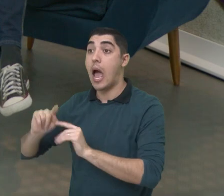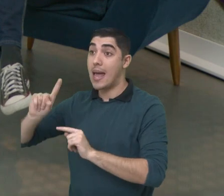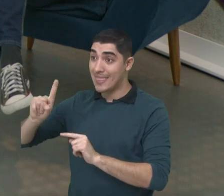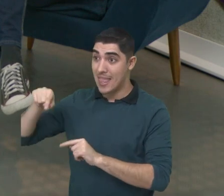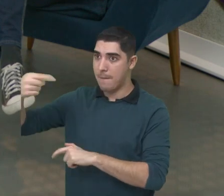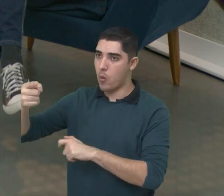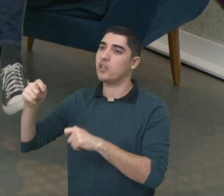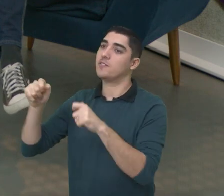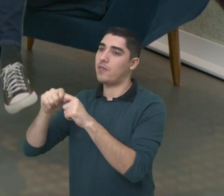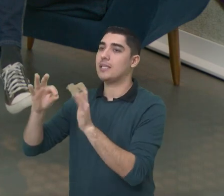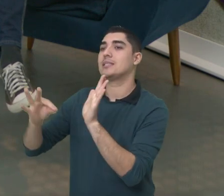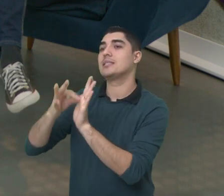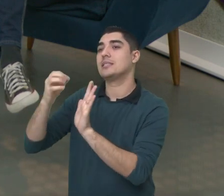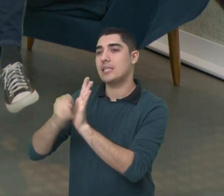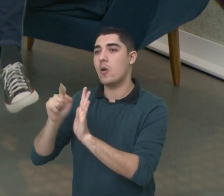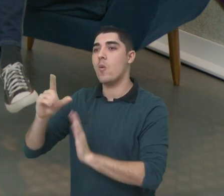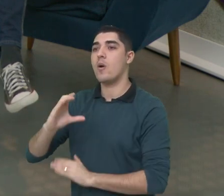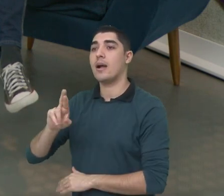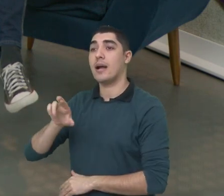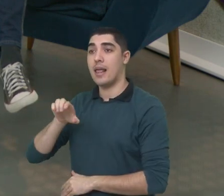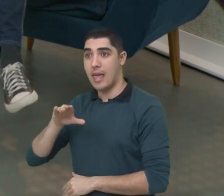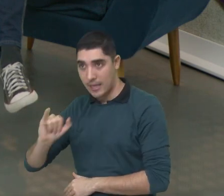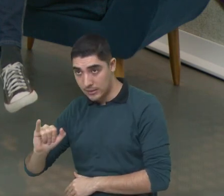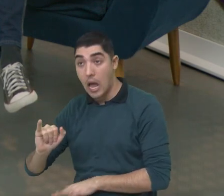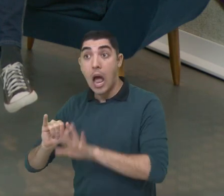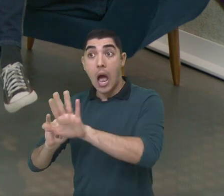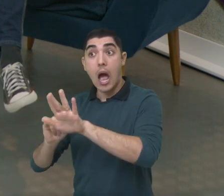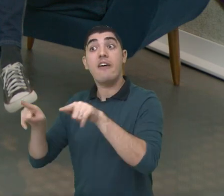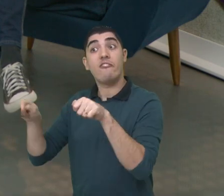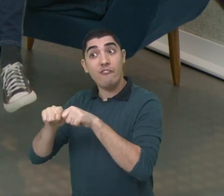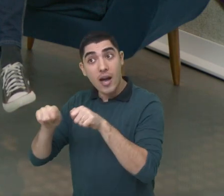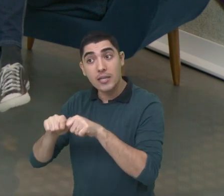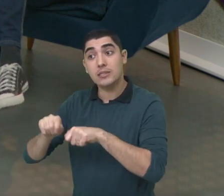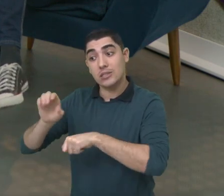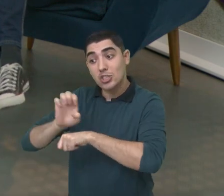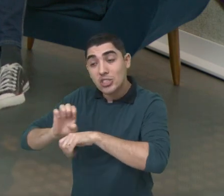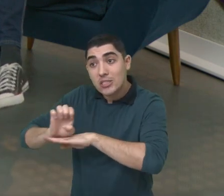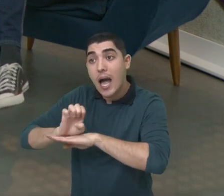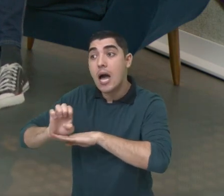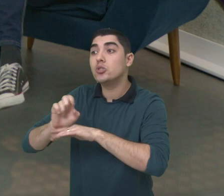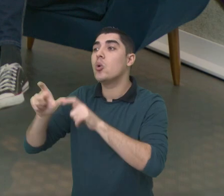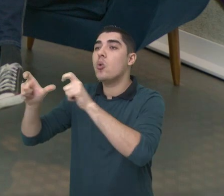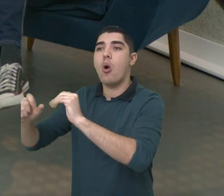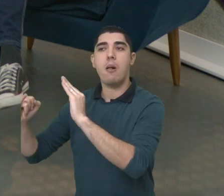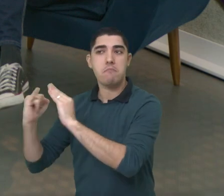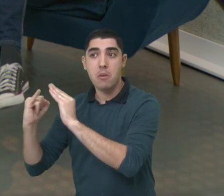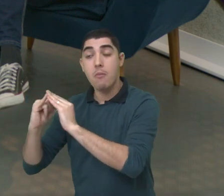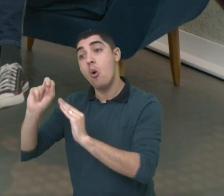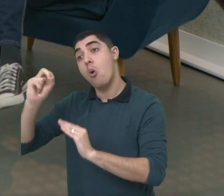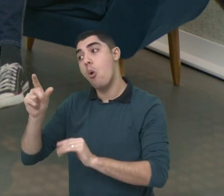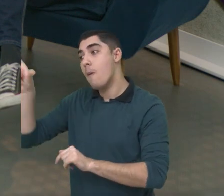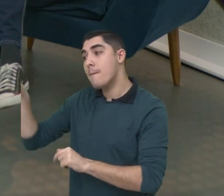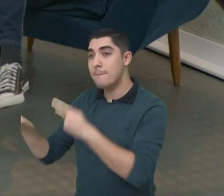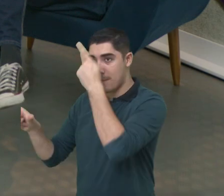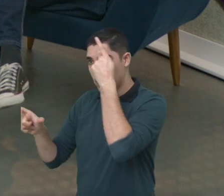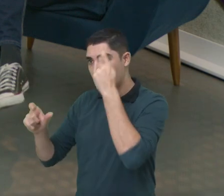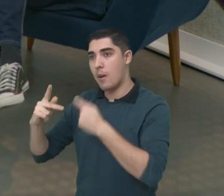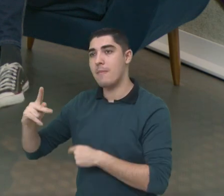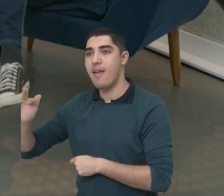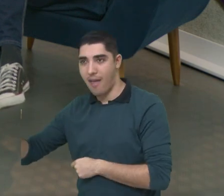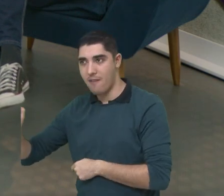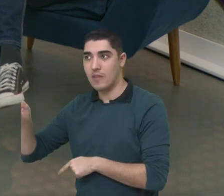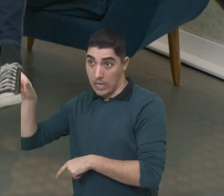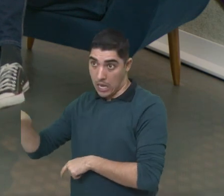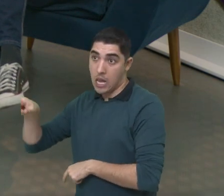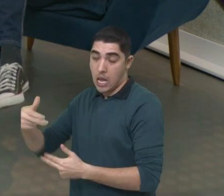inscrever no Cresce. Ele faz estágio também em alguma imobiliária ou com algum corretor, pessoa física.